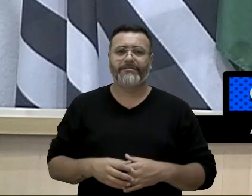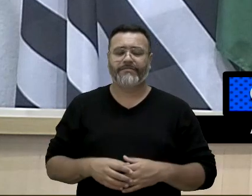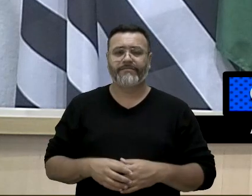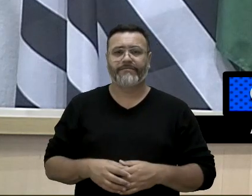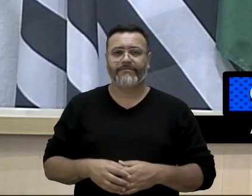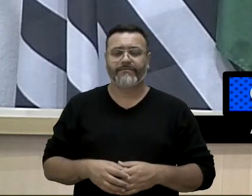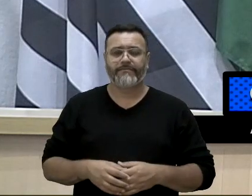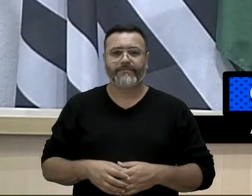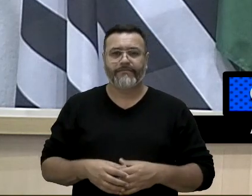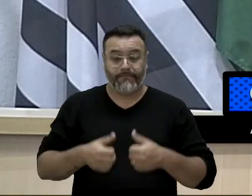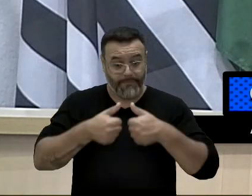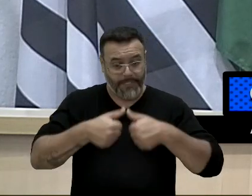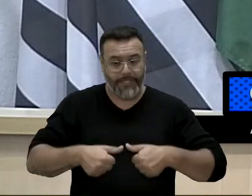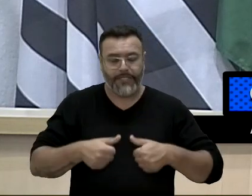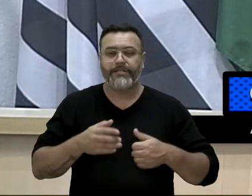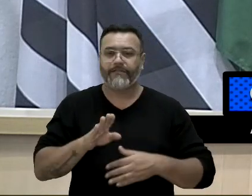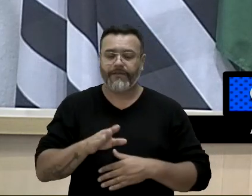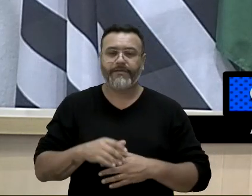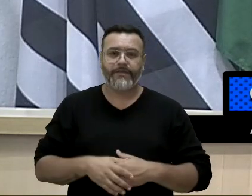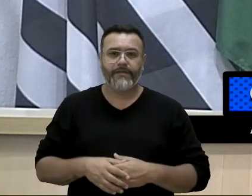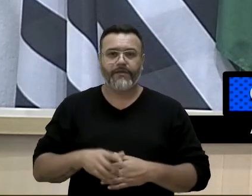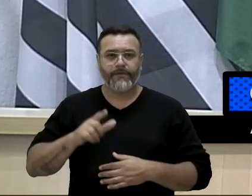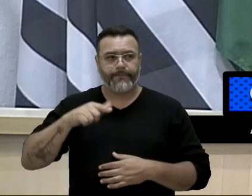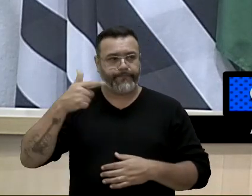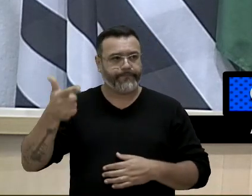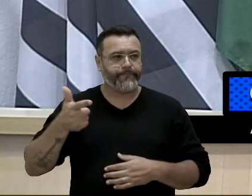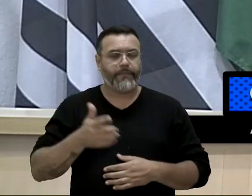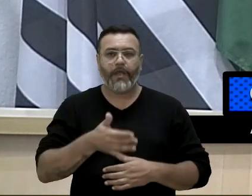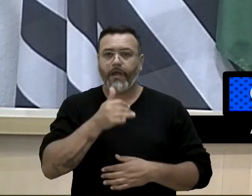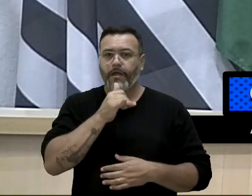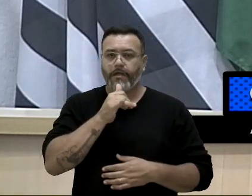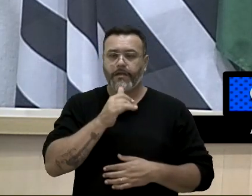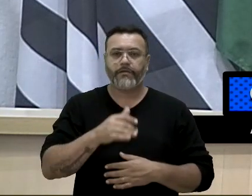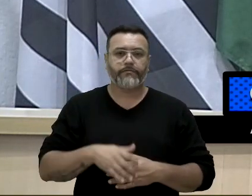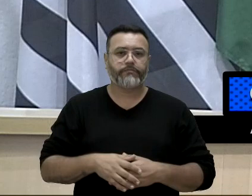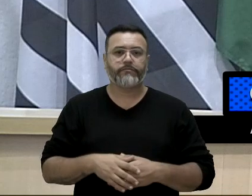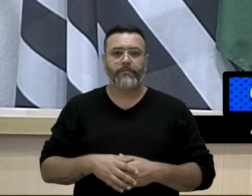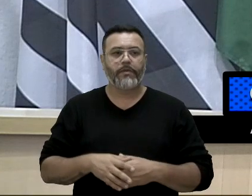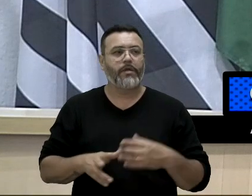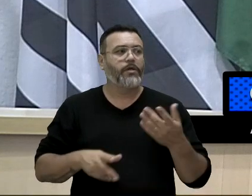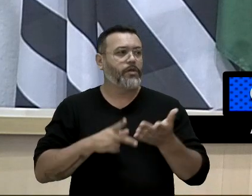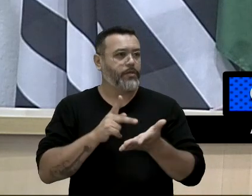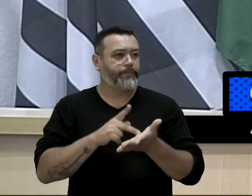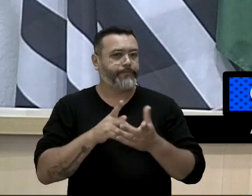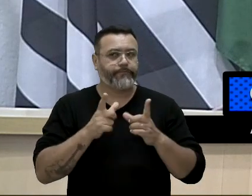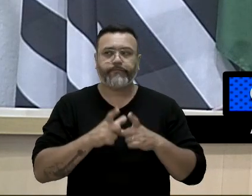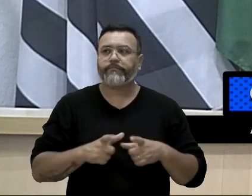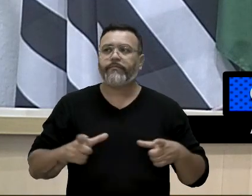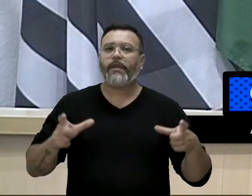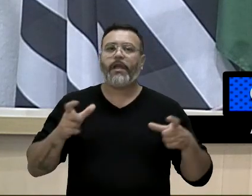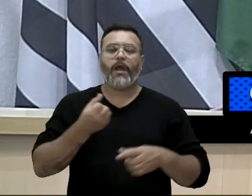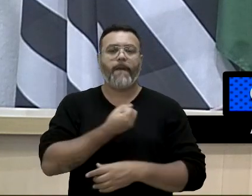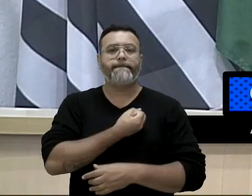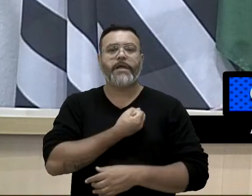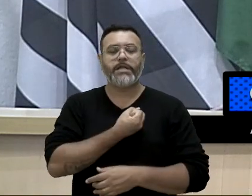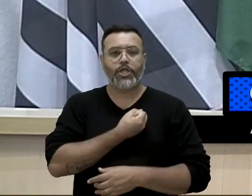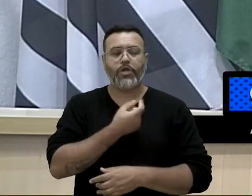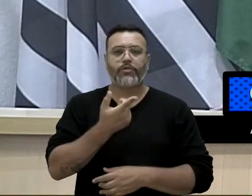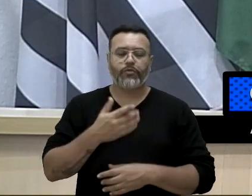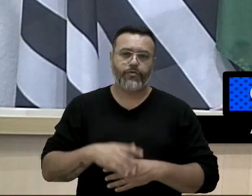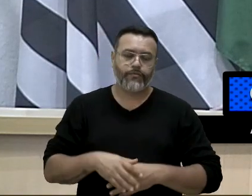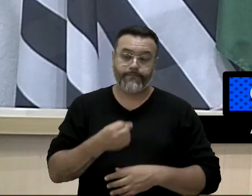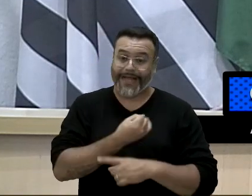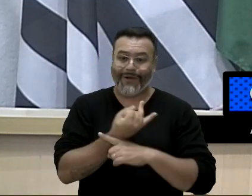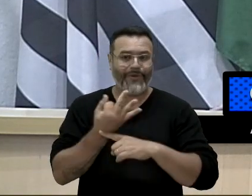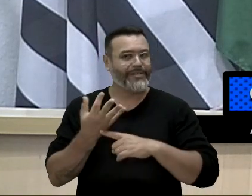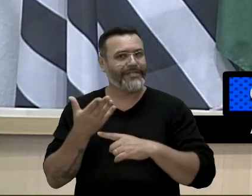mesma forma, vou citar outro exemplo de que realmente aumentou mesmo o número, né? E a gente fala que